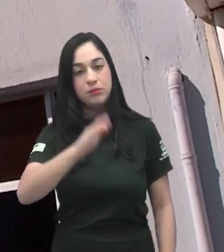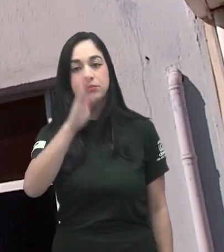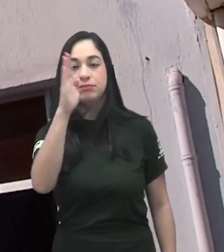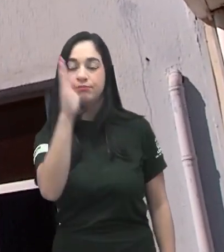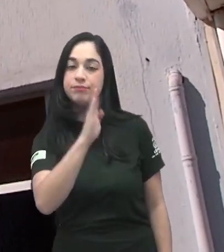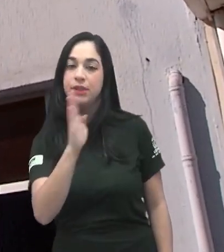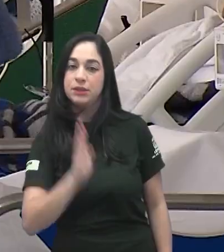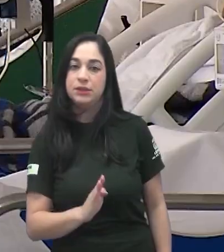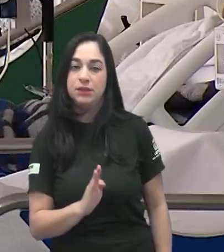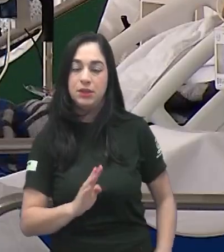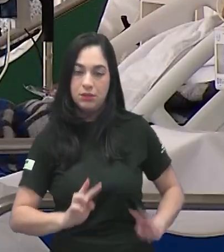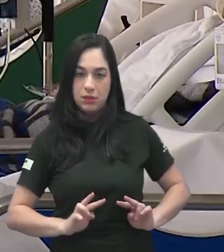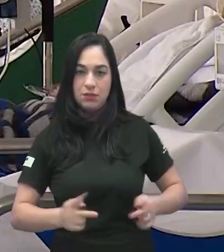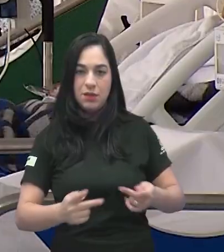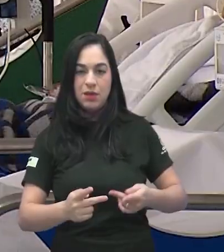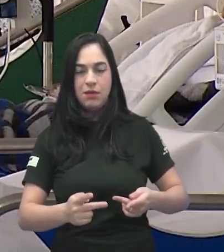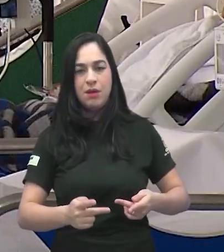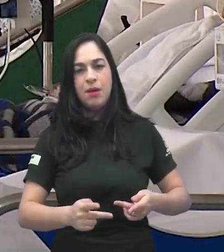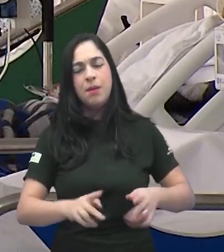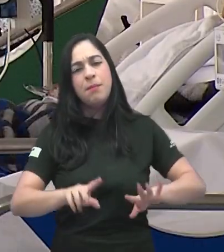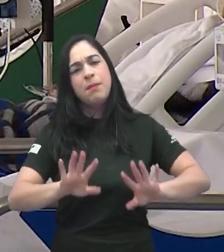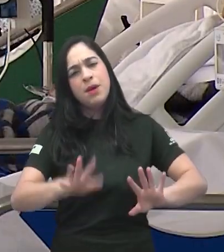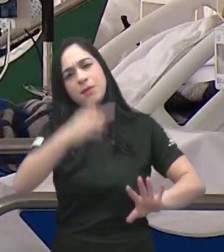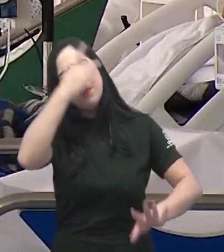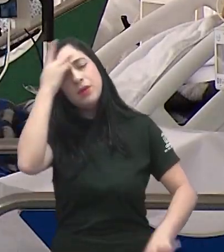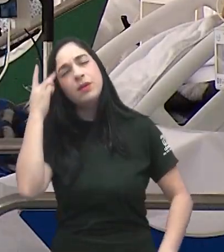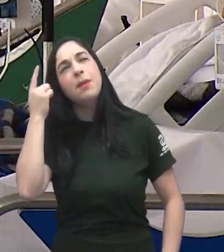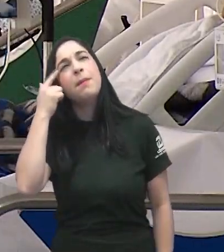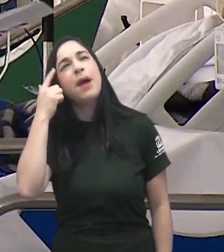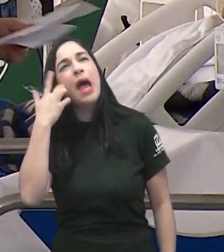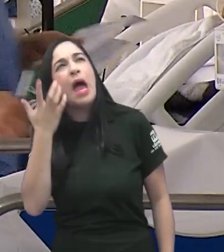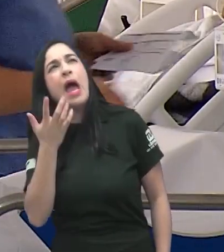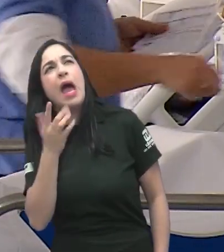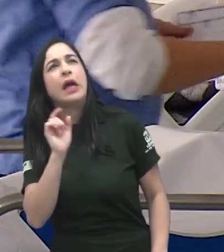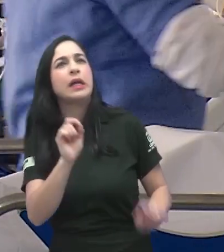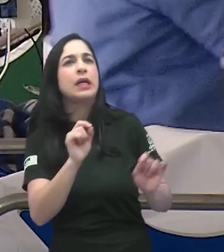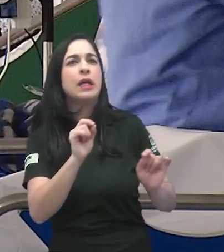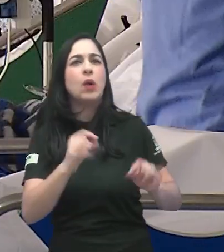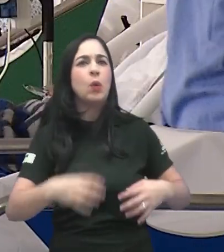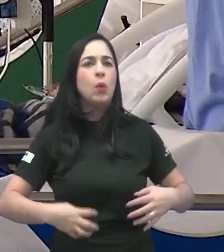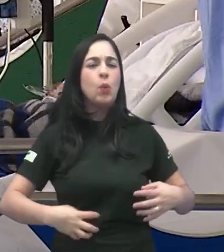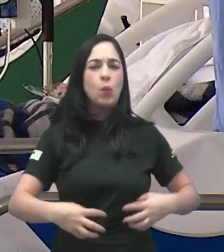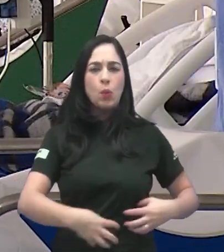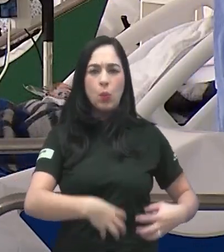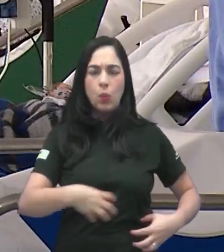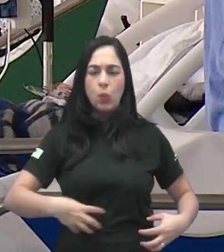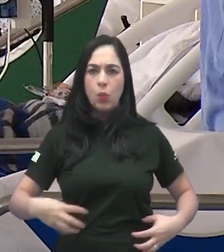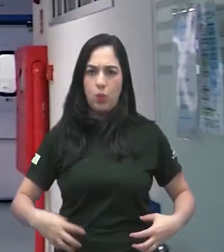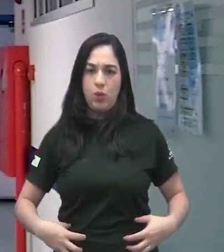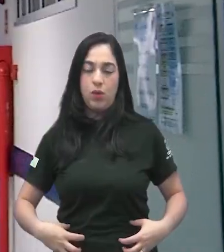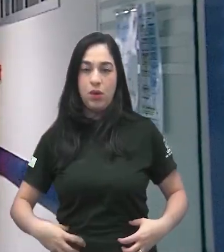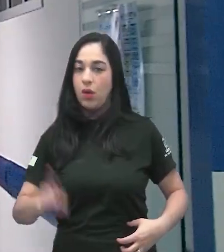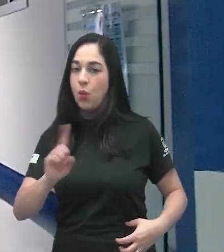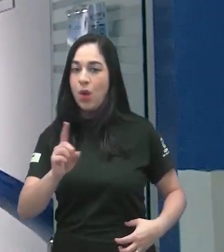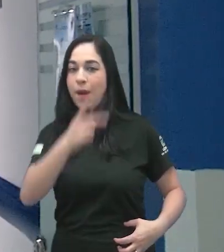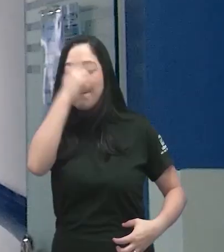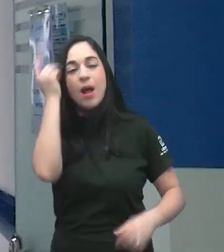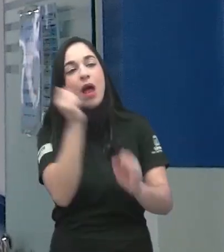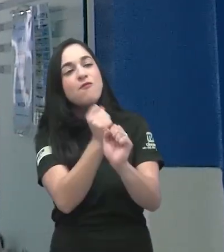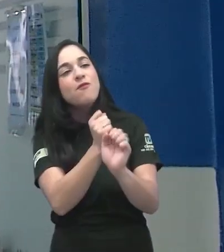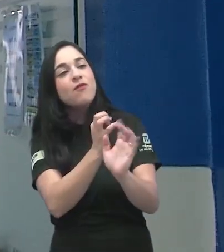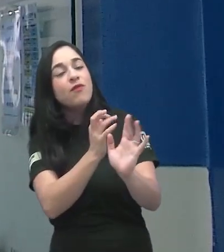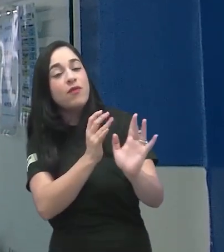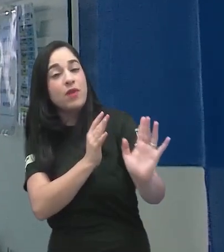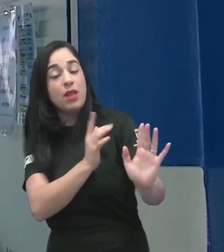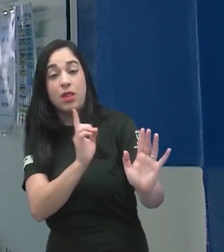de Transplantes. Mas diferente do que muita gente imagina, a definição de quem vai receber um órgão não segue a